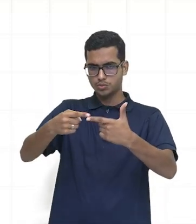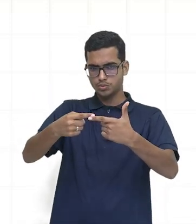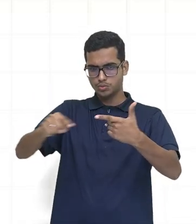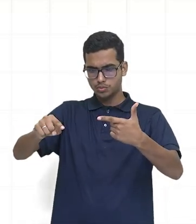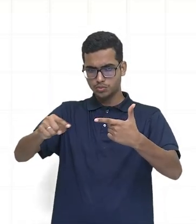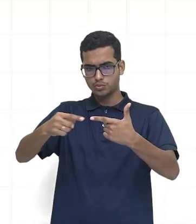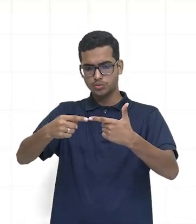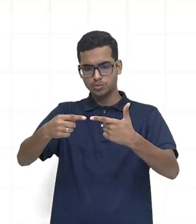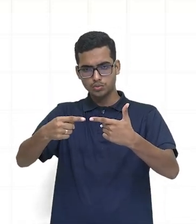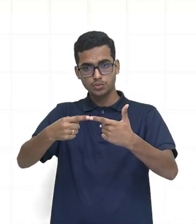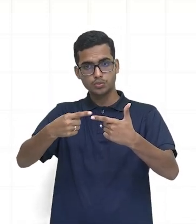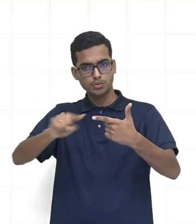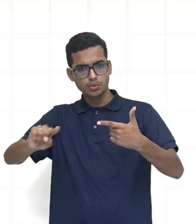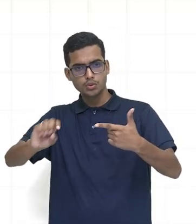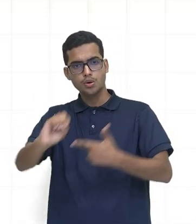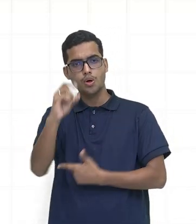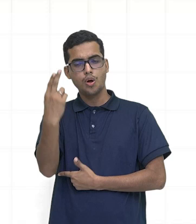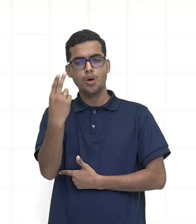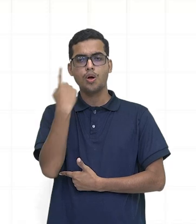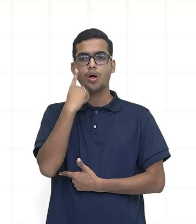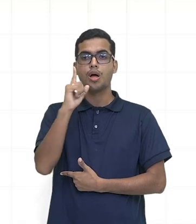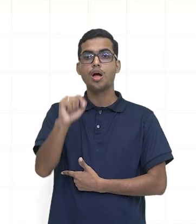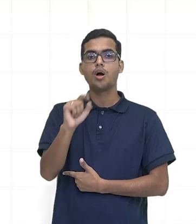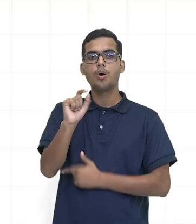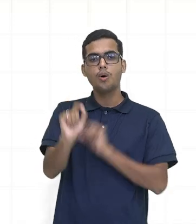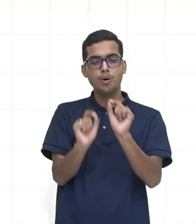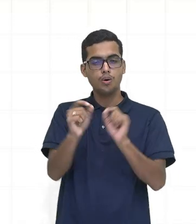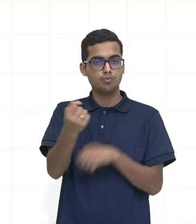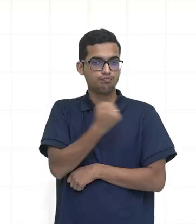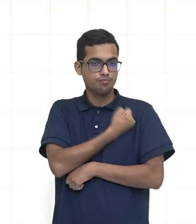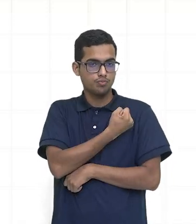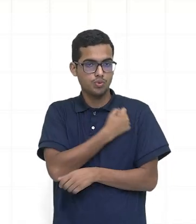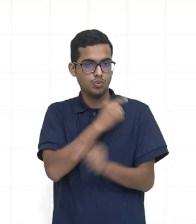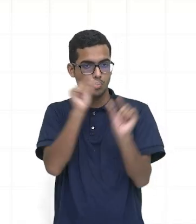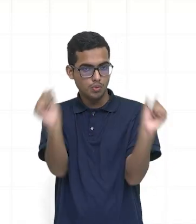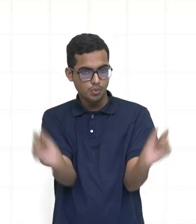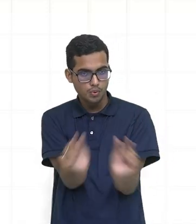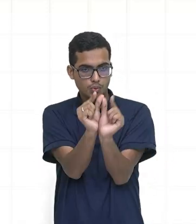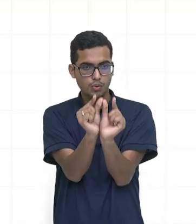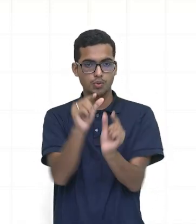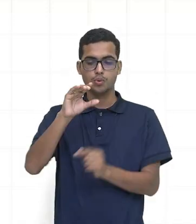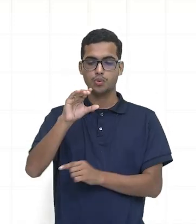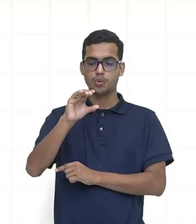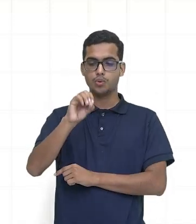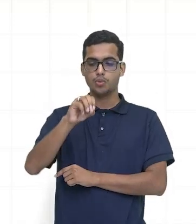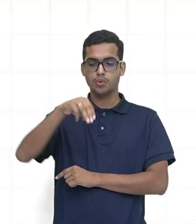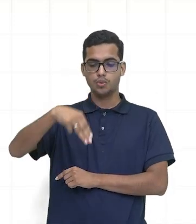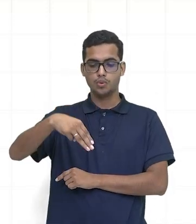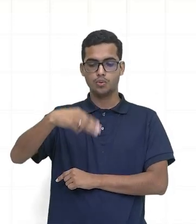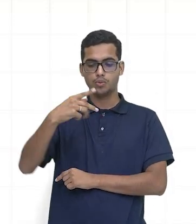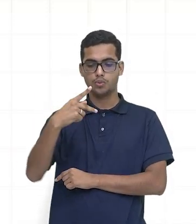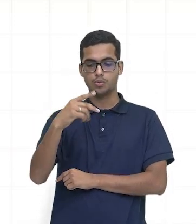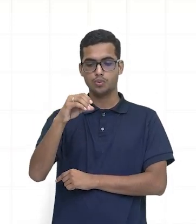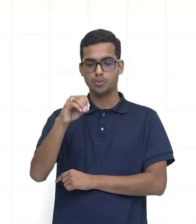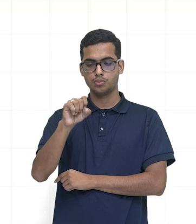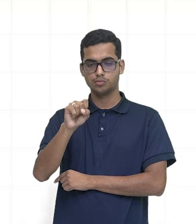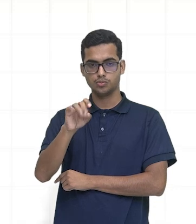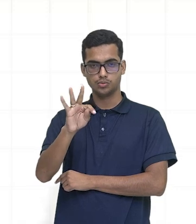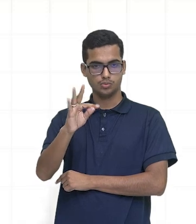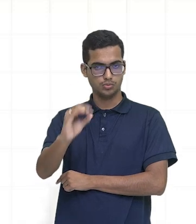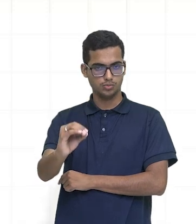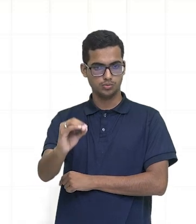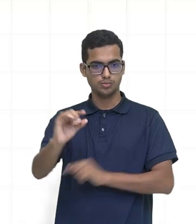composto. Então, a nossa resposta é que o 39 é composto.